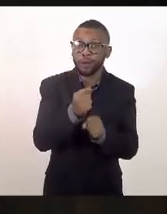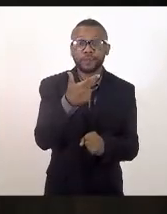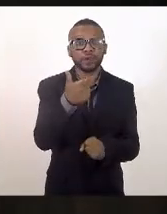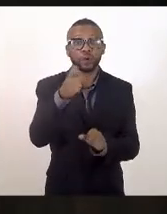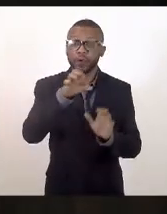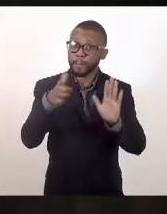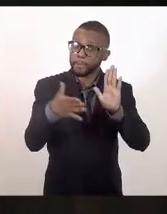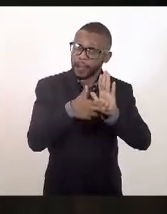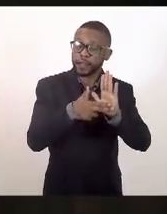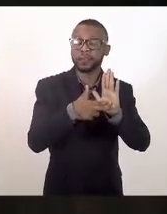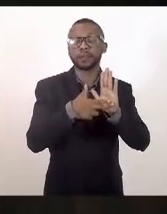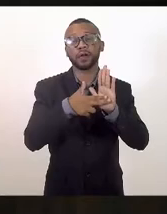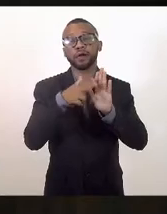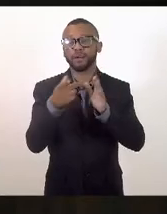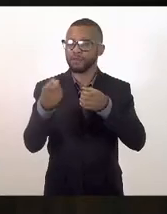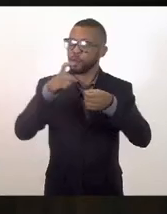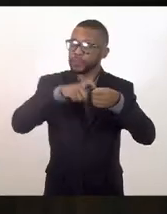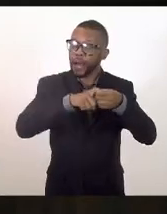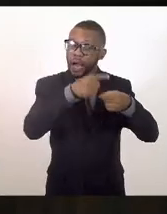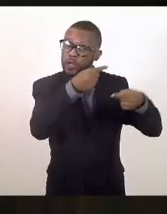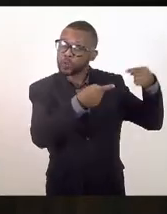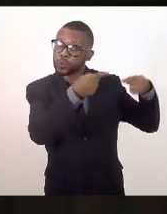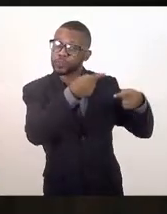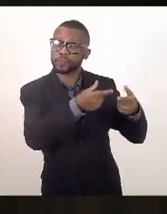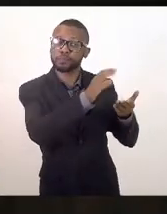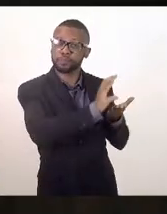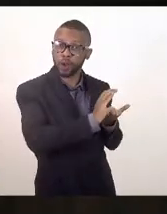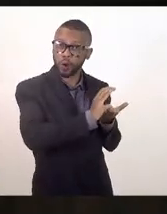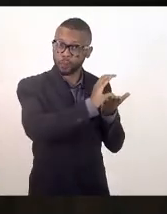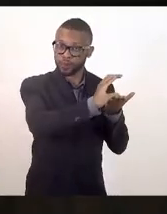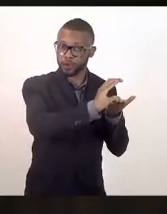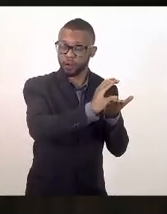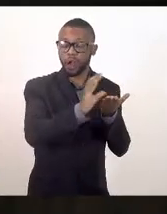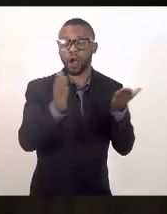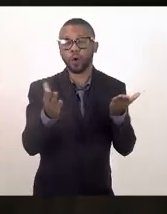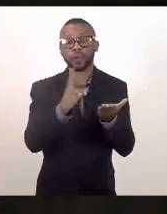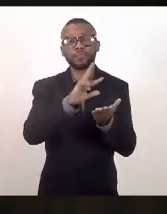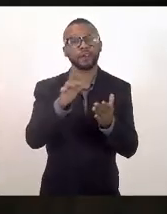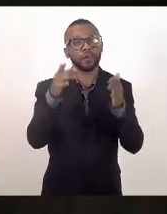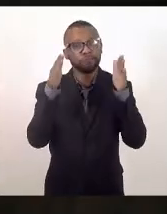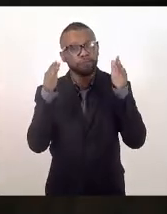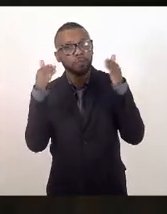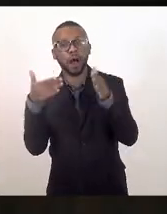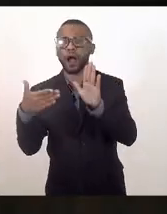às comissões antes pela ordem, voltar a pauta,